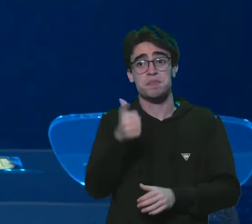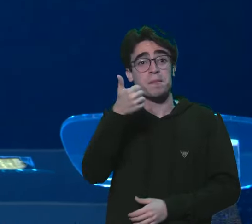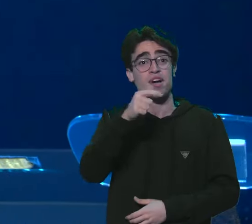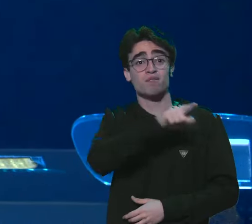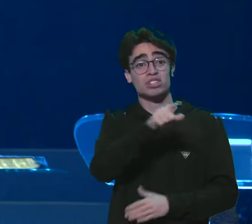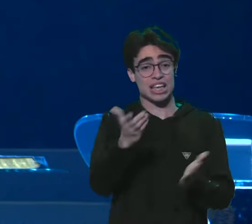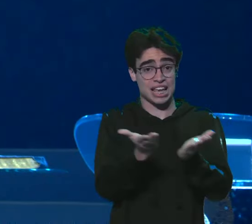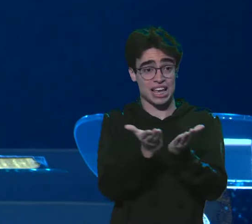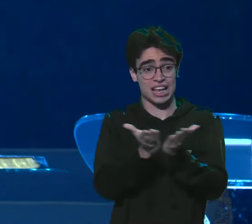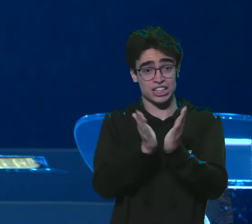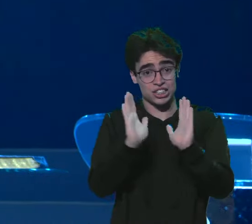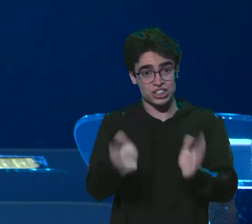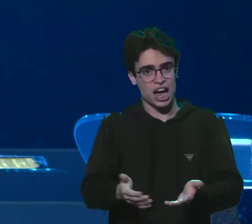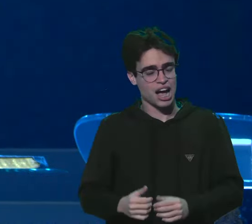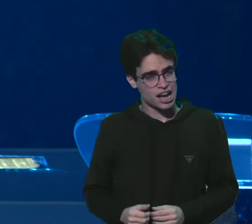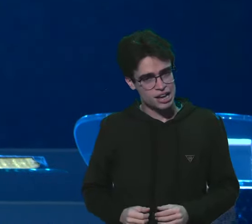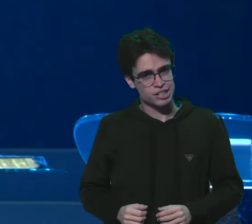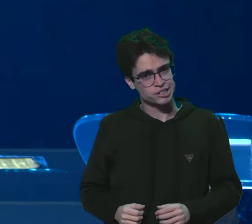cristão.